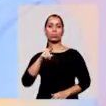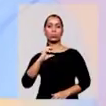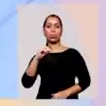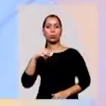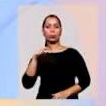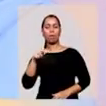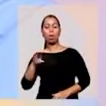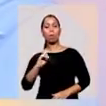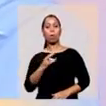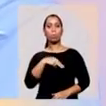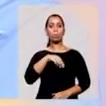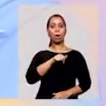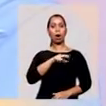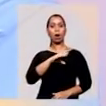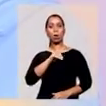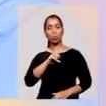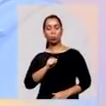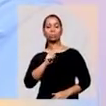atendimento@consultrend.com.br ou